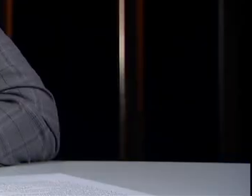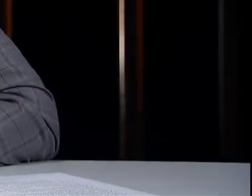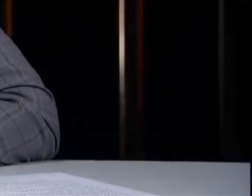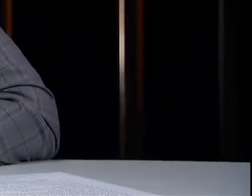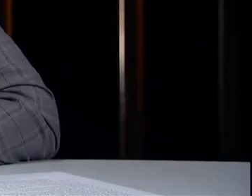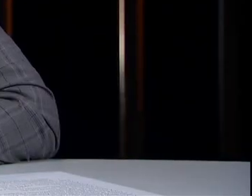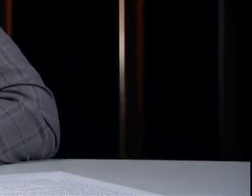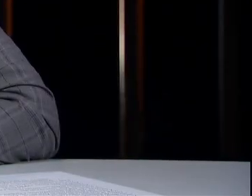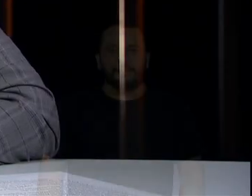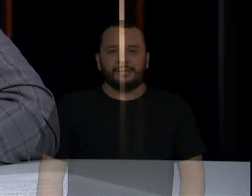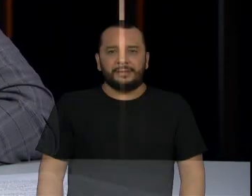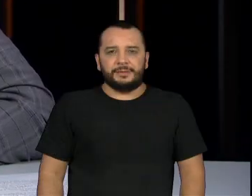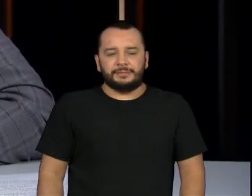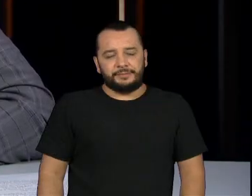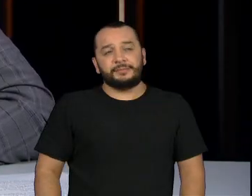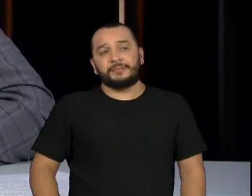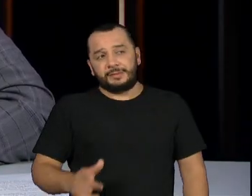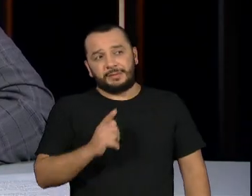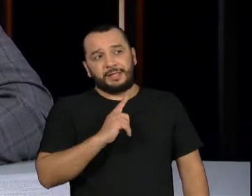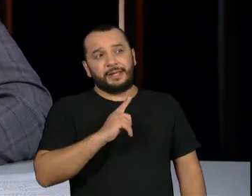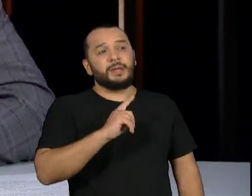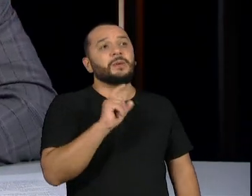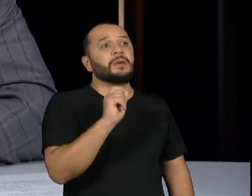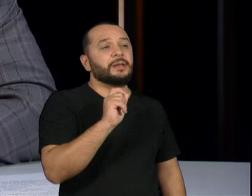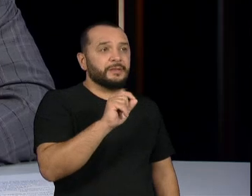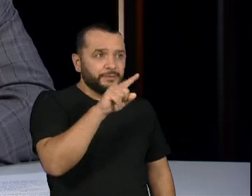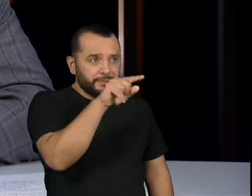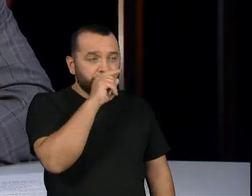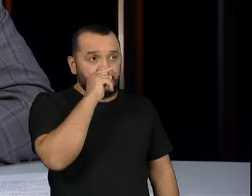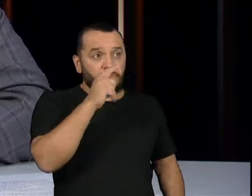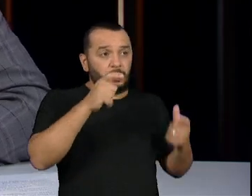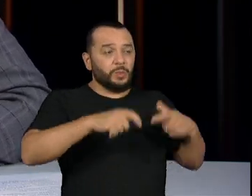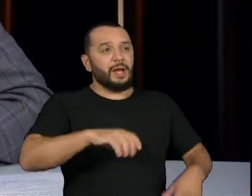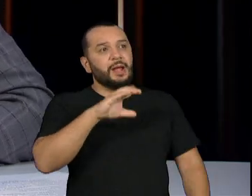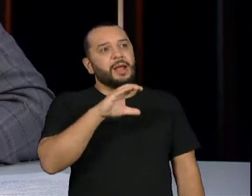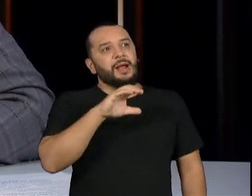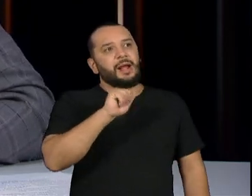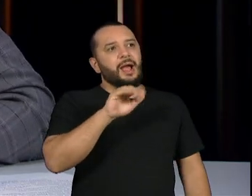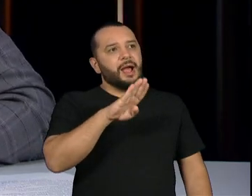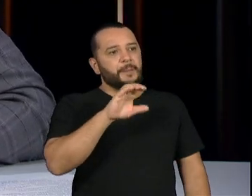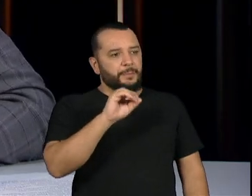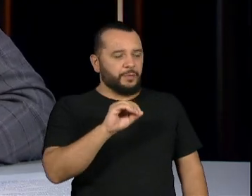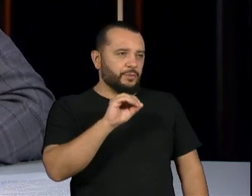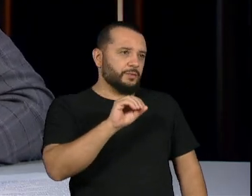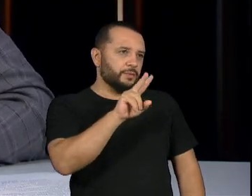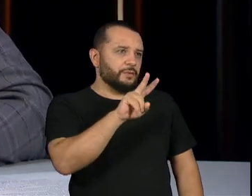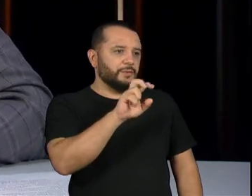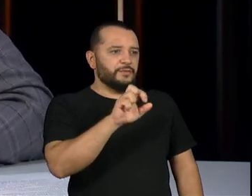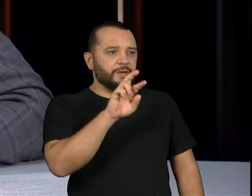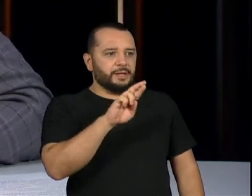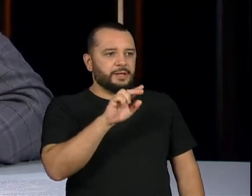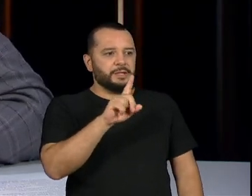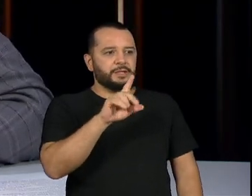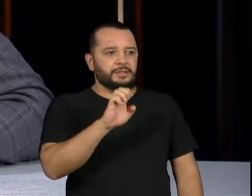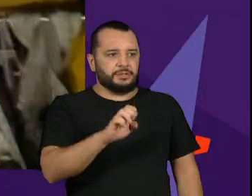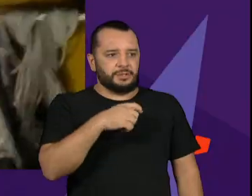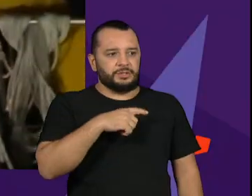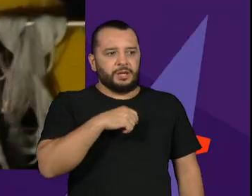Tem um outro lá, que é você saindo de Cabo Verde. Você disse que está vindo para o Brasil e começa a